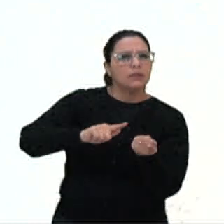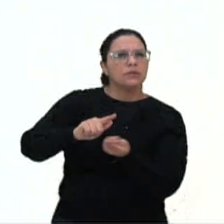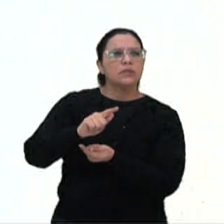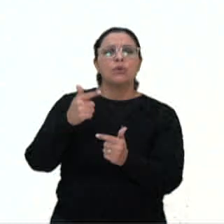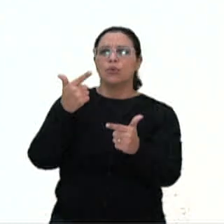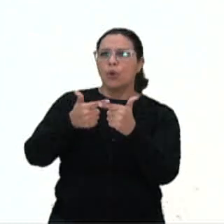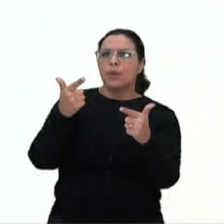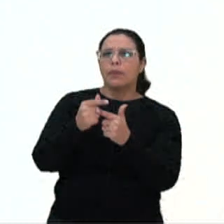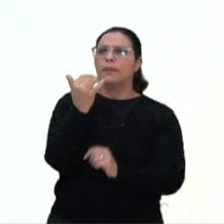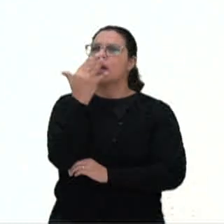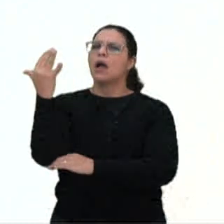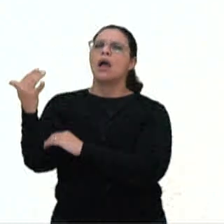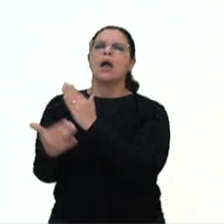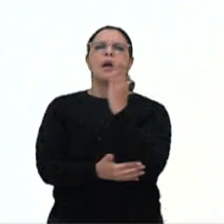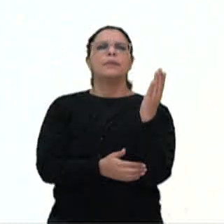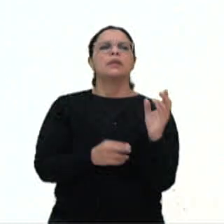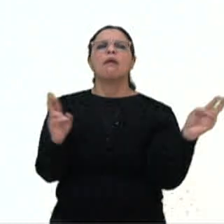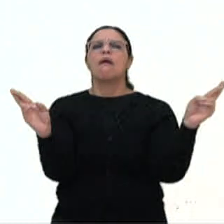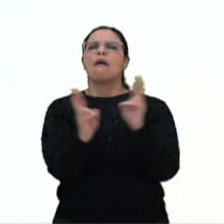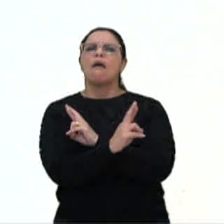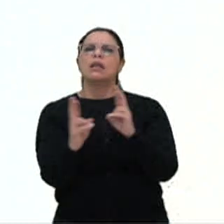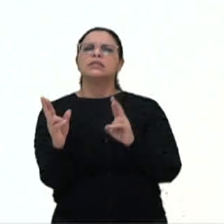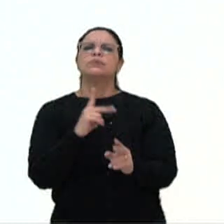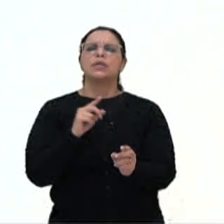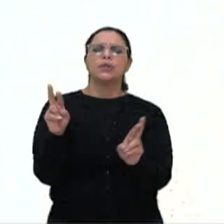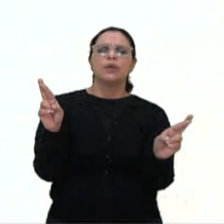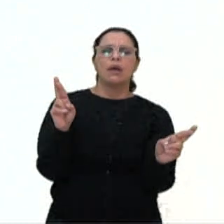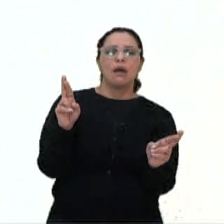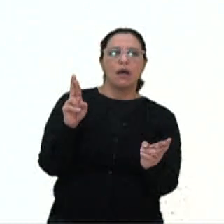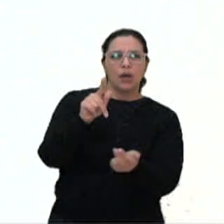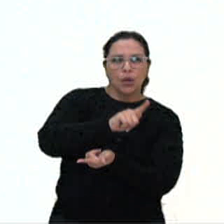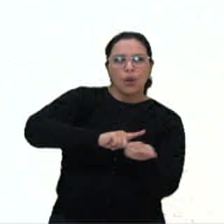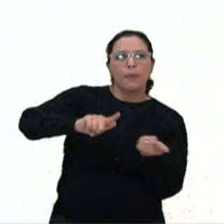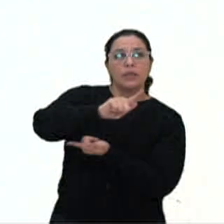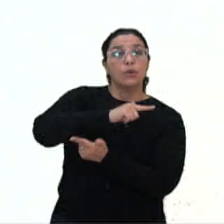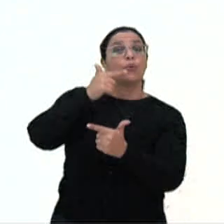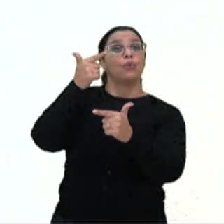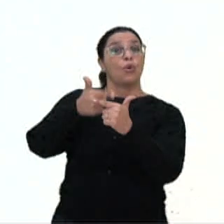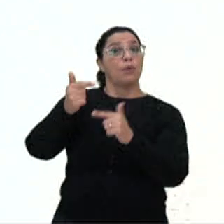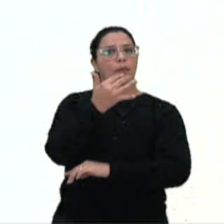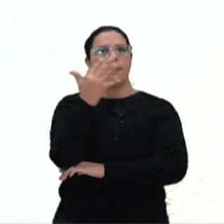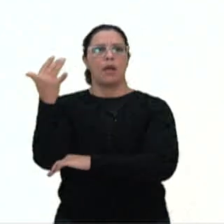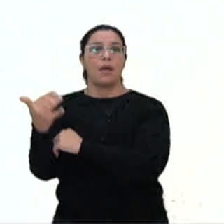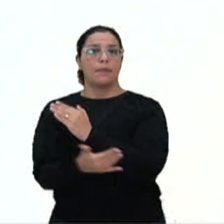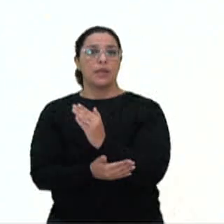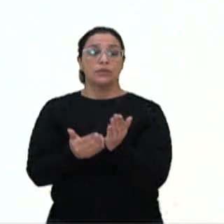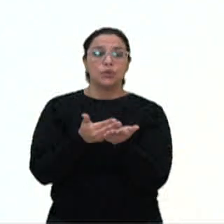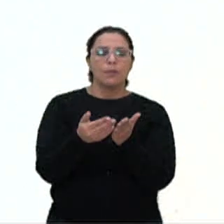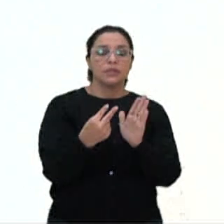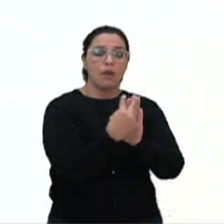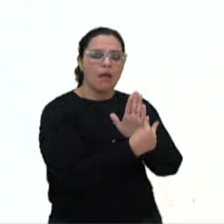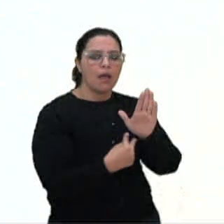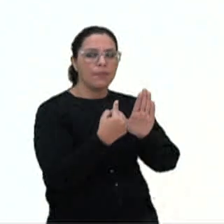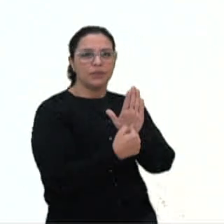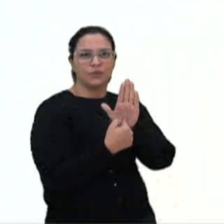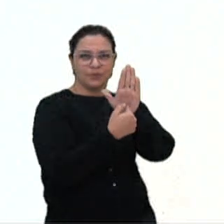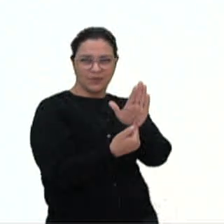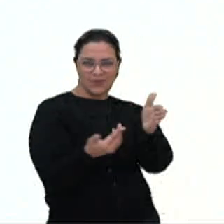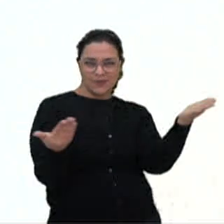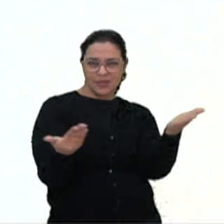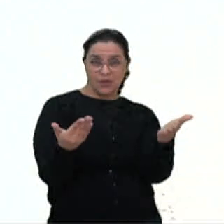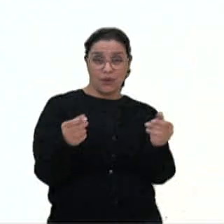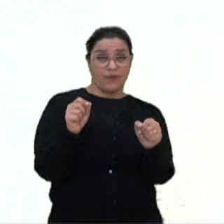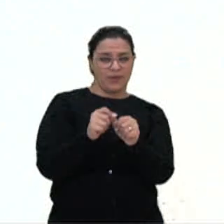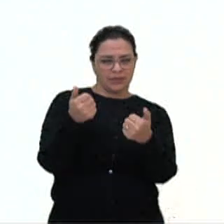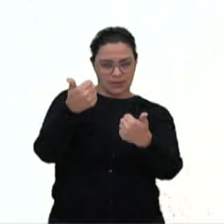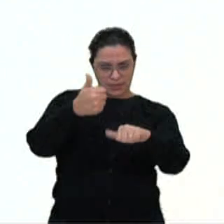impactos ambientais. Qual é a relação da globalização com impactos ambientais a partir do que a imagem traz ali para nós?